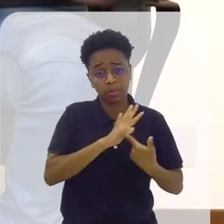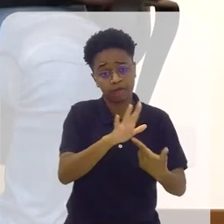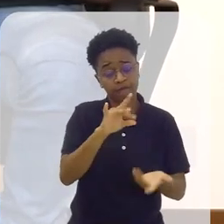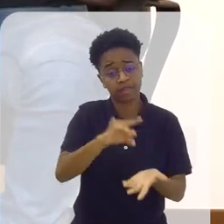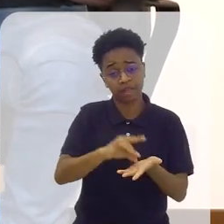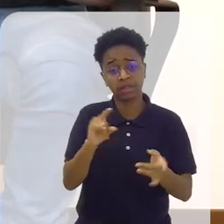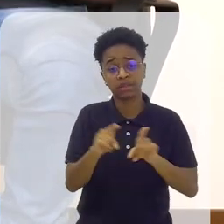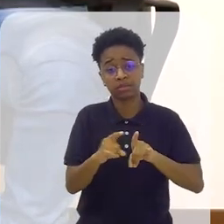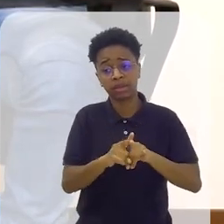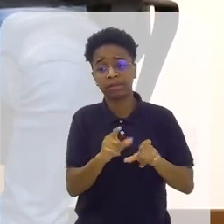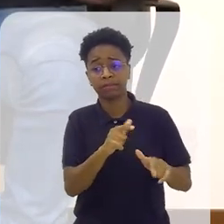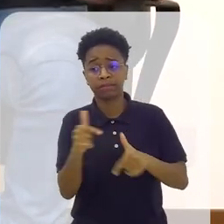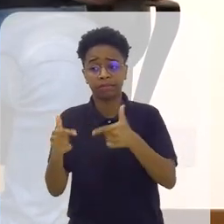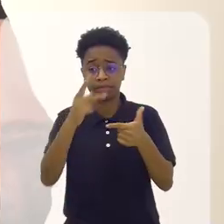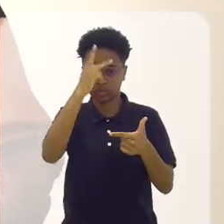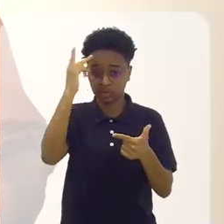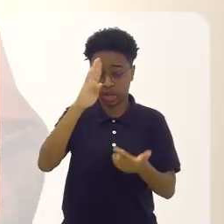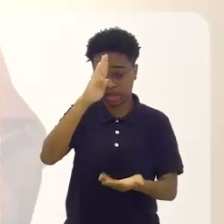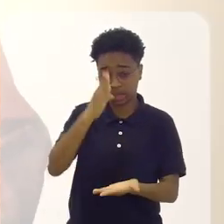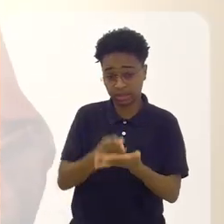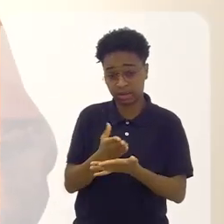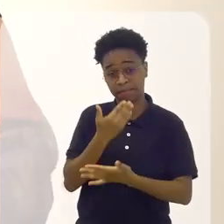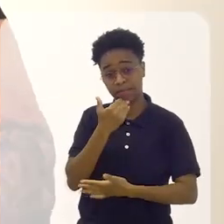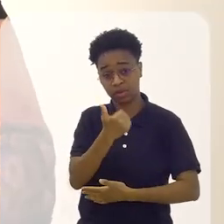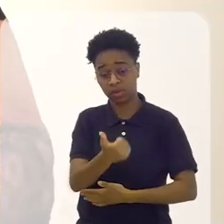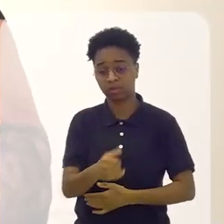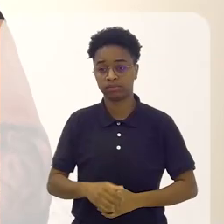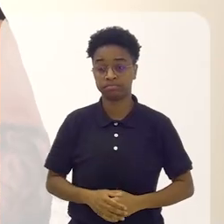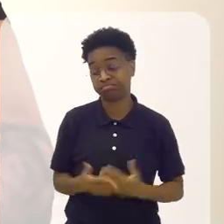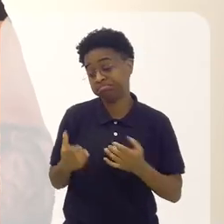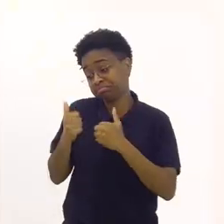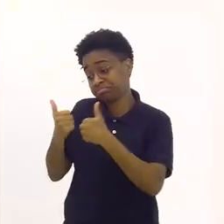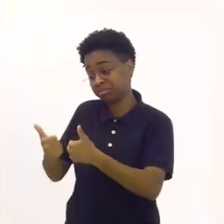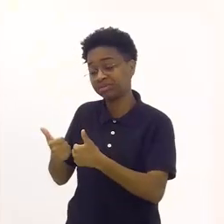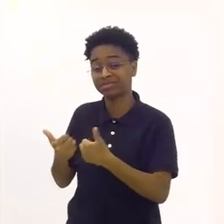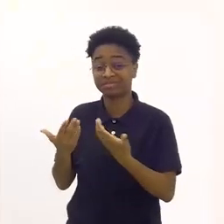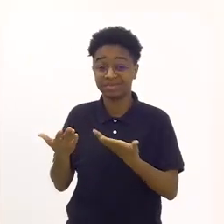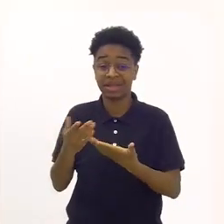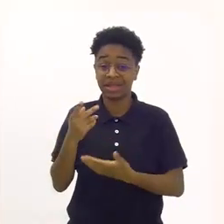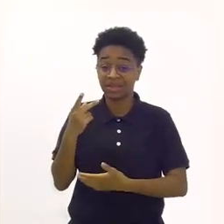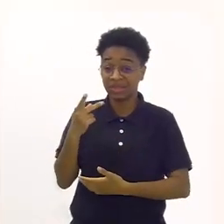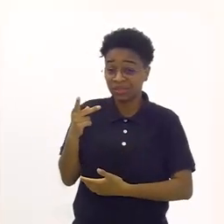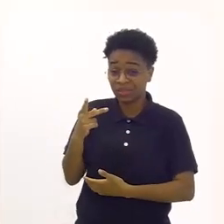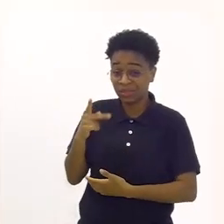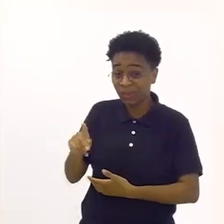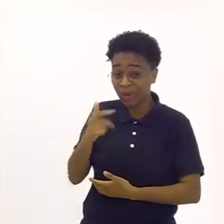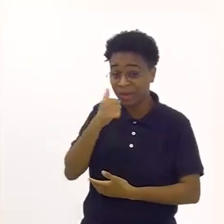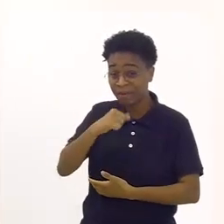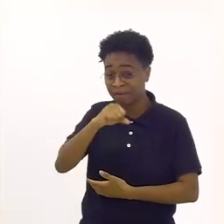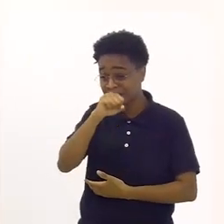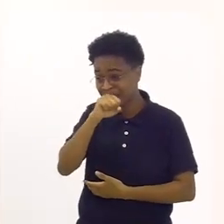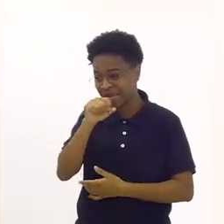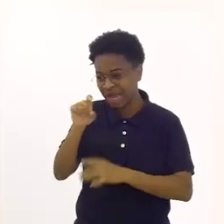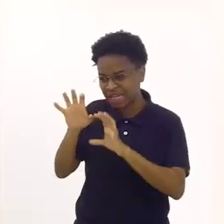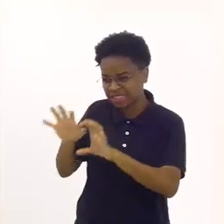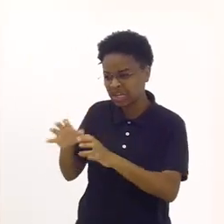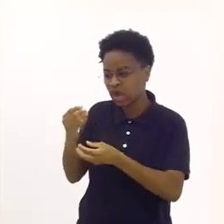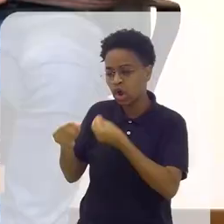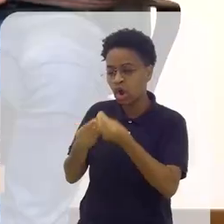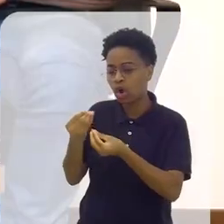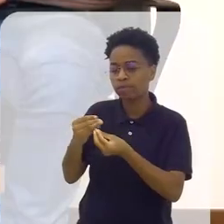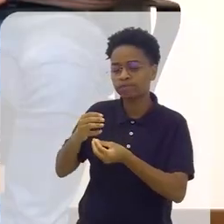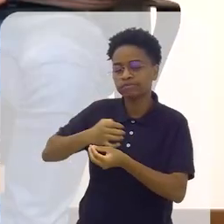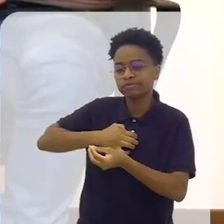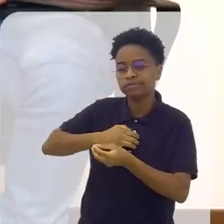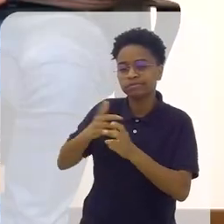fica mais verossímil, as outras pessoas vão acreditar com mais facilidade, entendeu? Então tá bom, com a mãe que você tem, como é ver